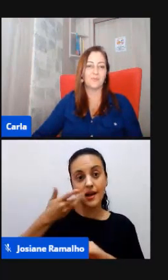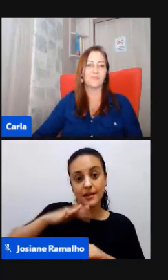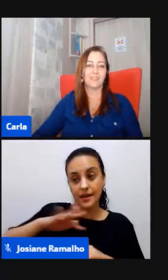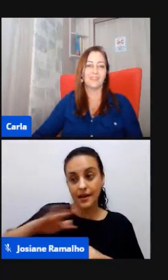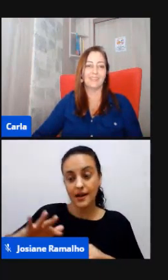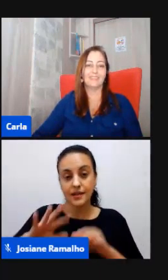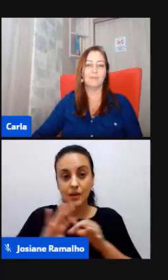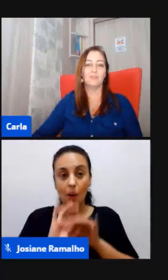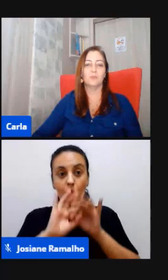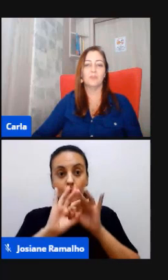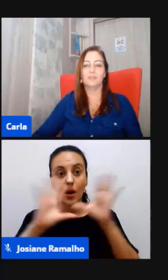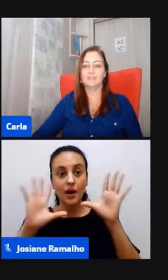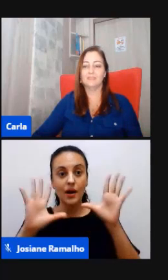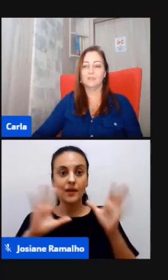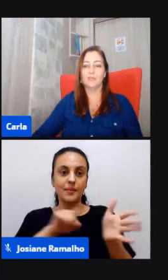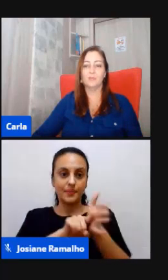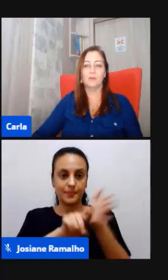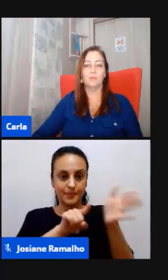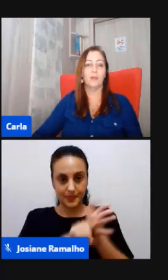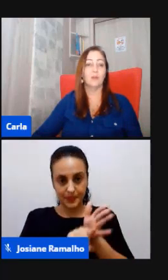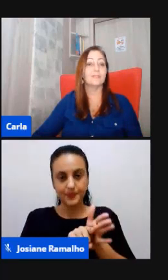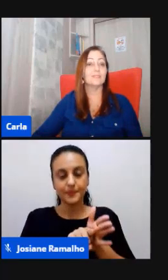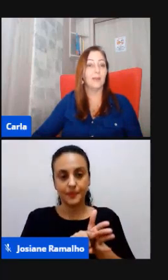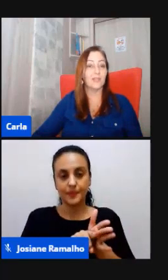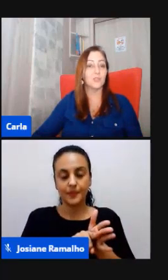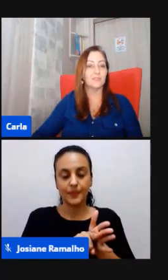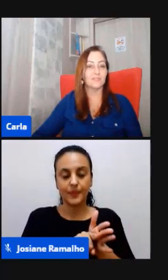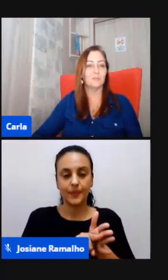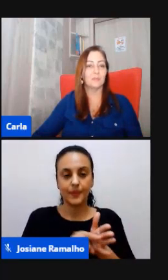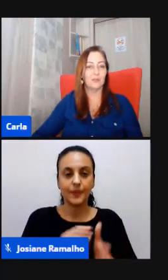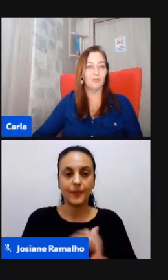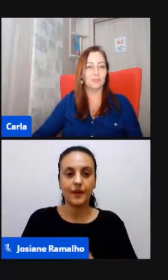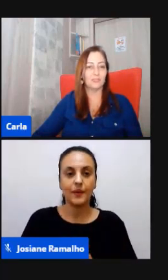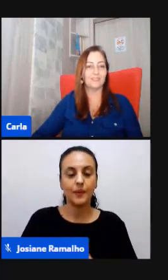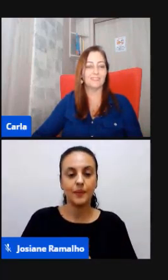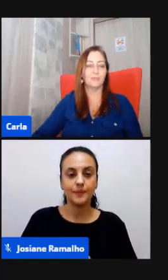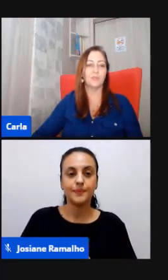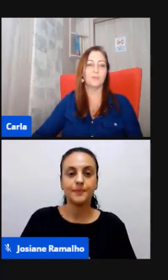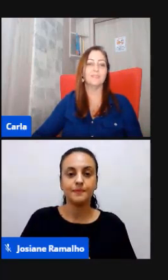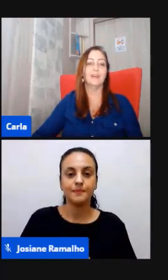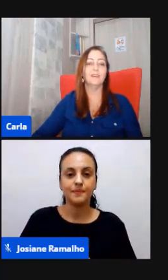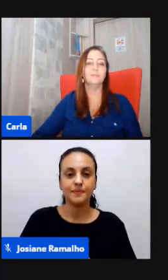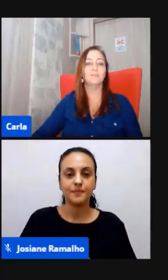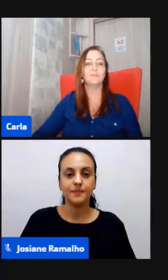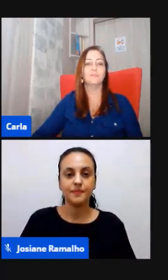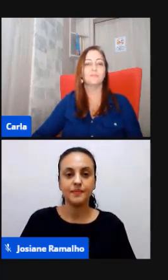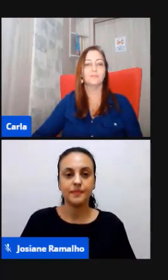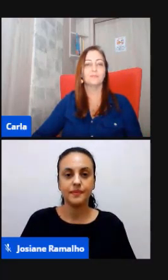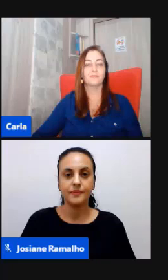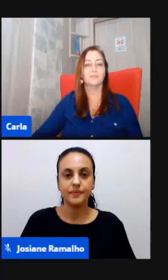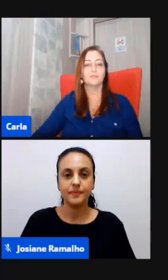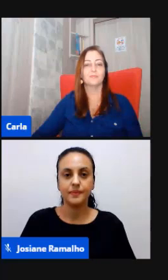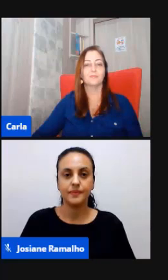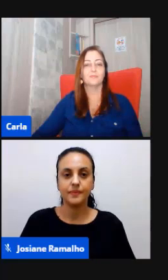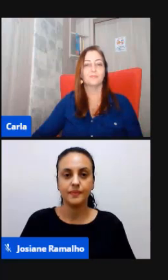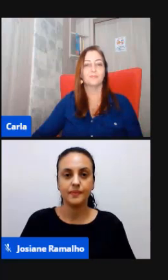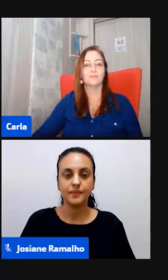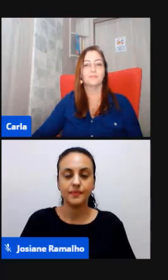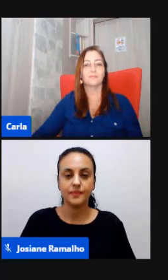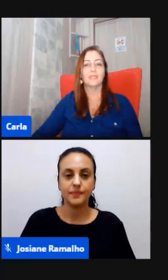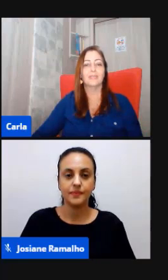pensamento. Né? Mais uma reflexão aí para nossas práticas pedagógicas. Pode passar?